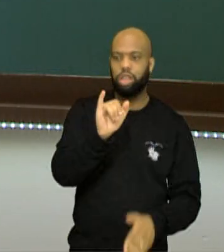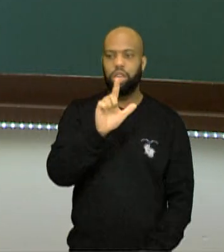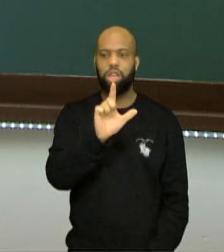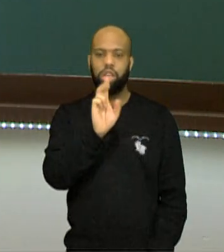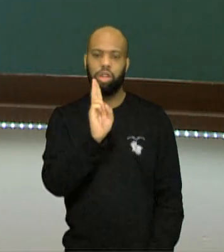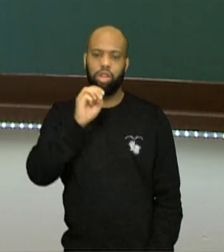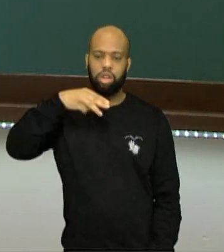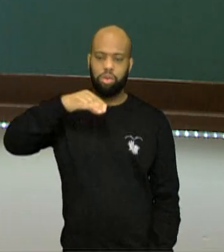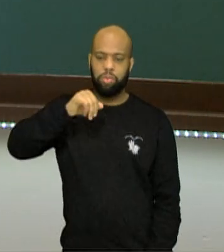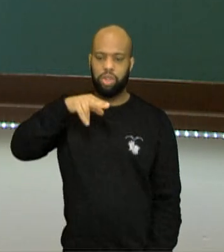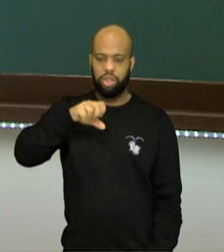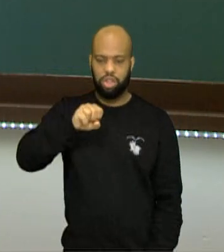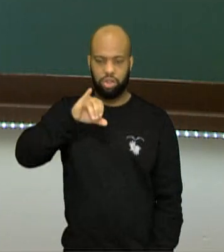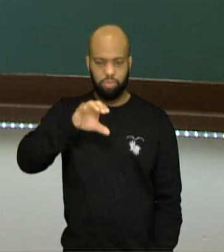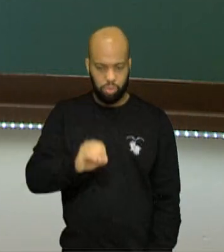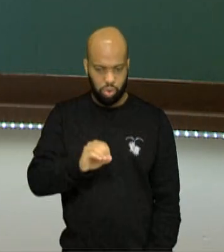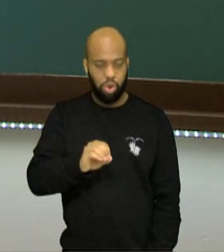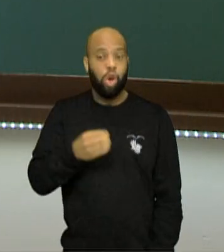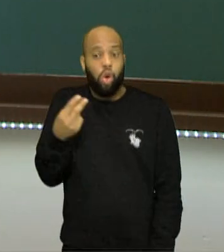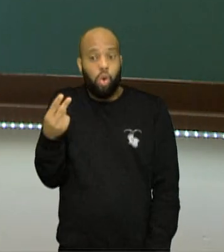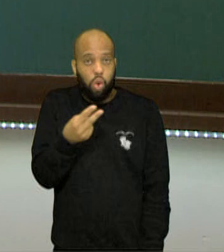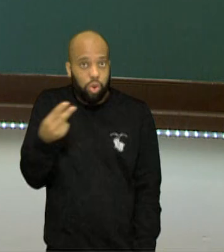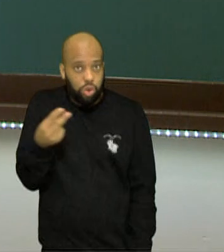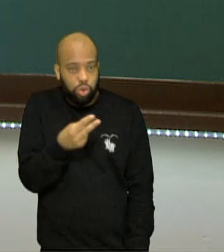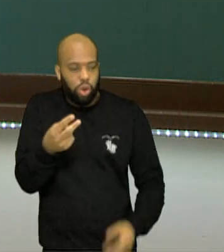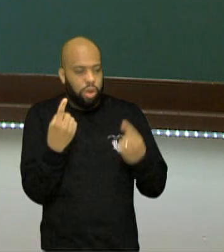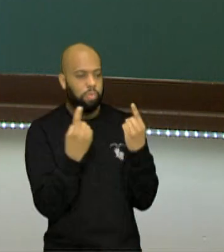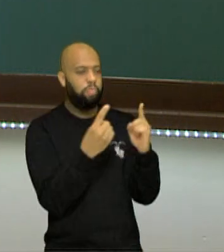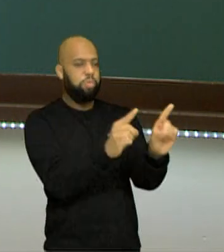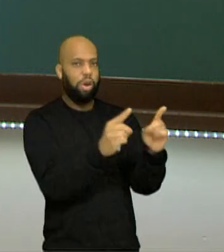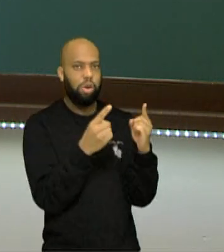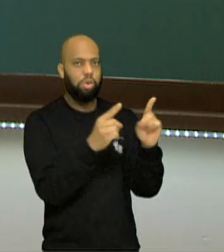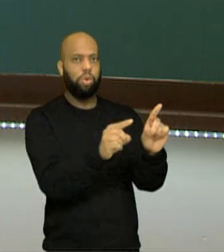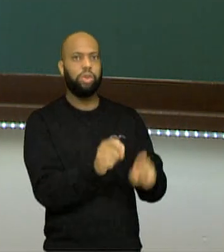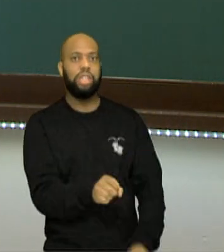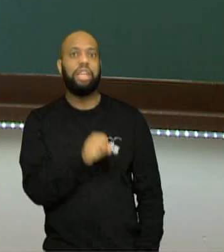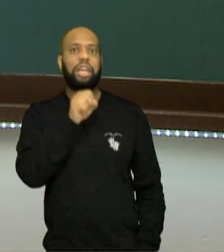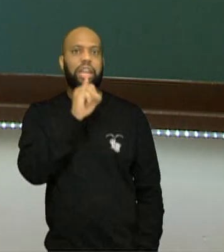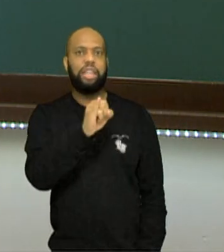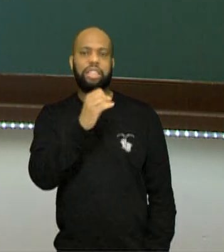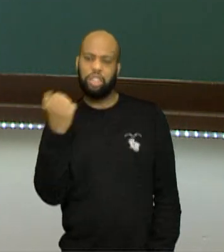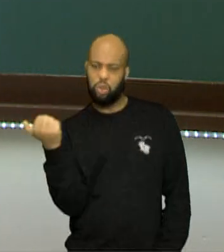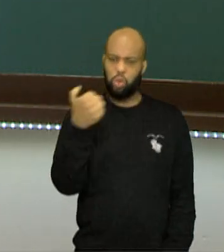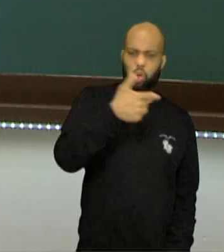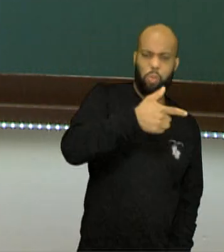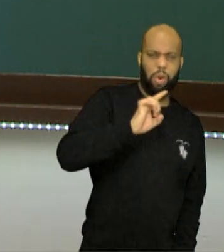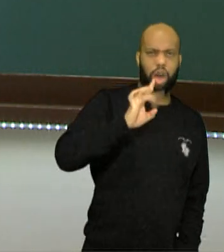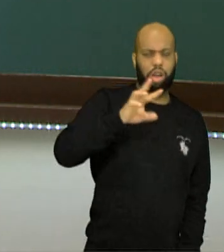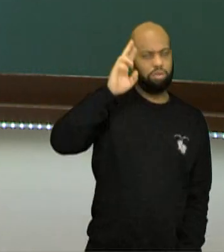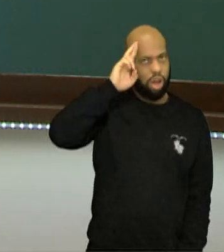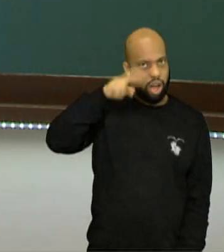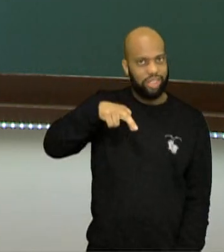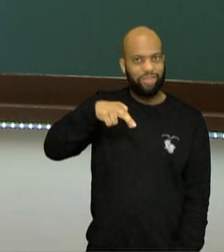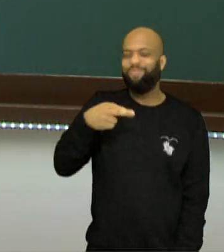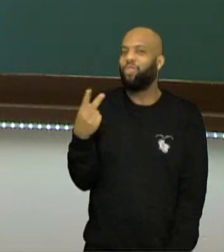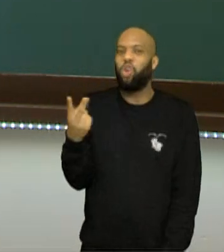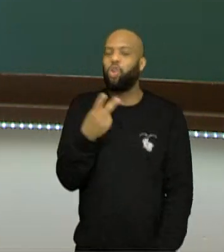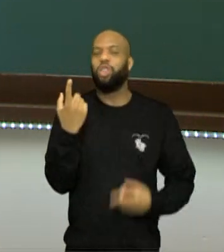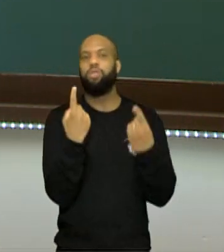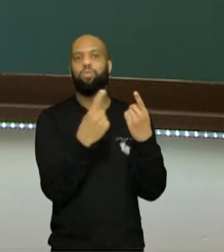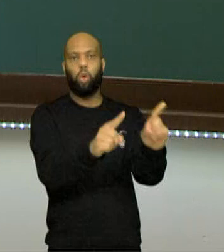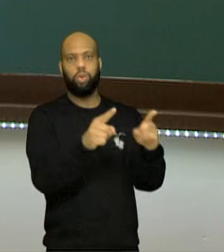e questionavam a ideia do predomínio da razão, da racionalidade,